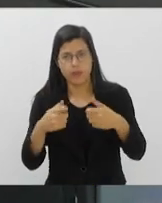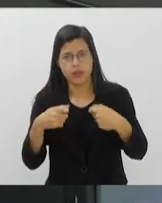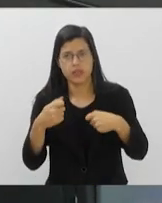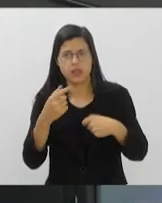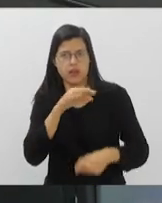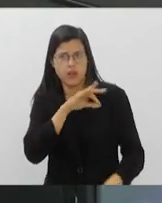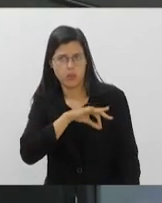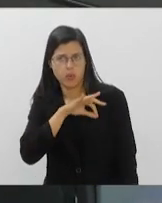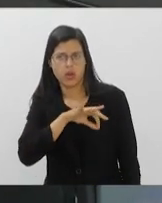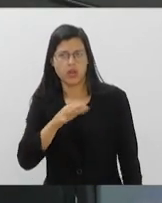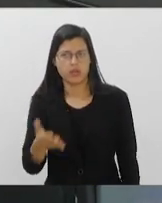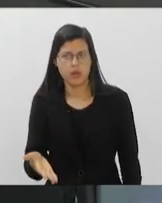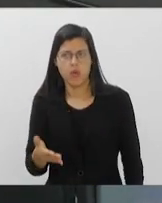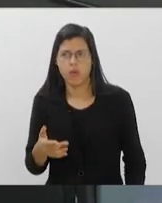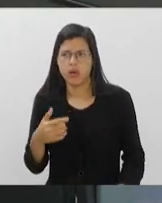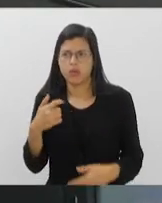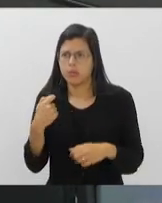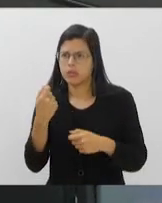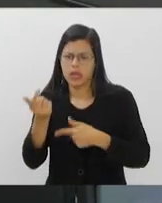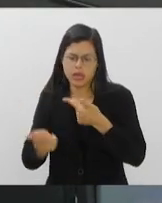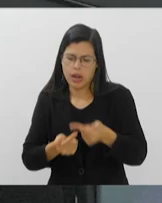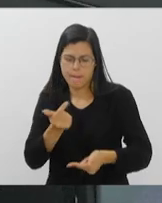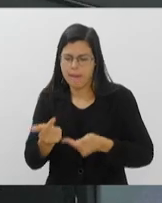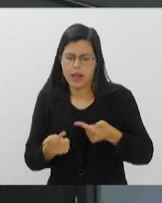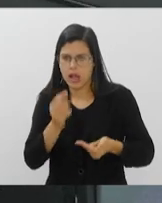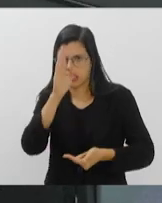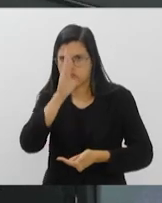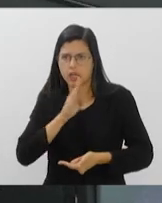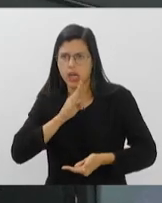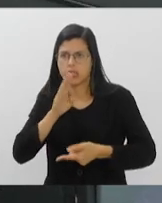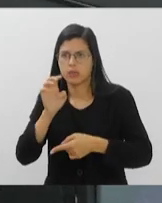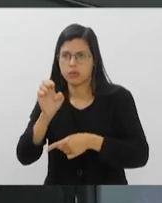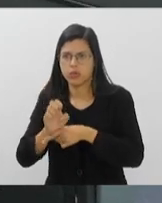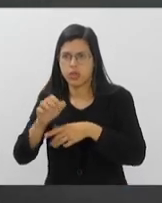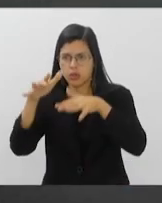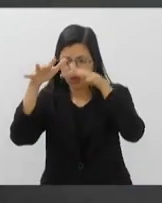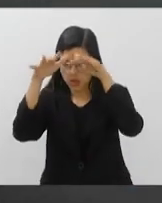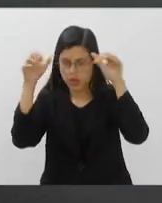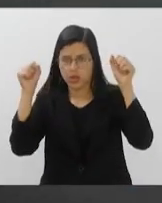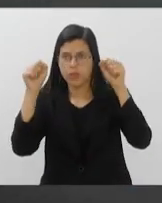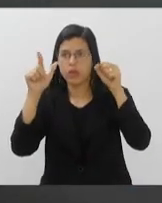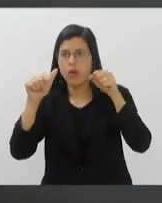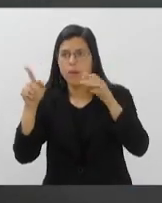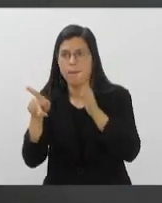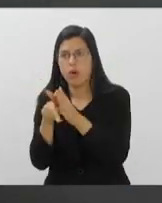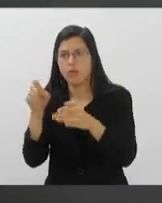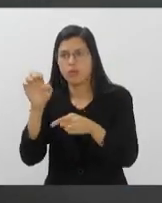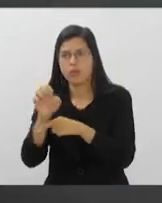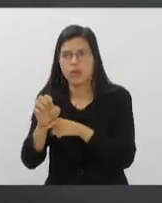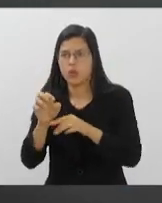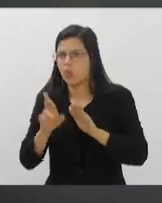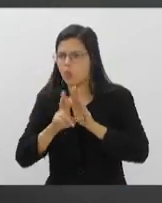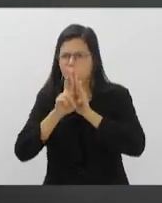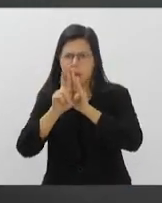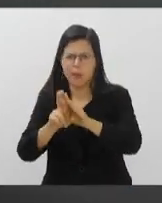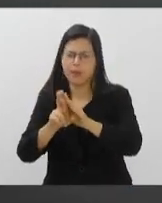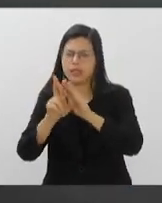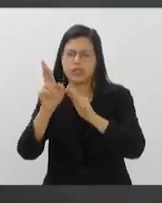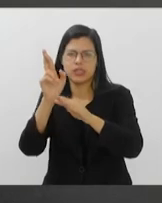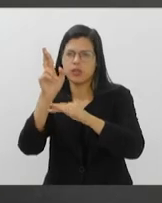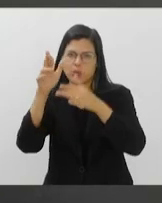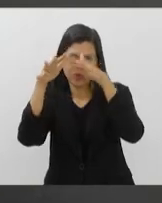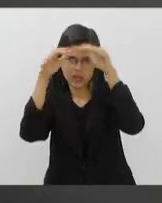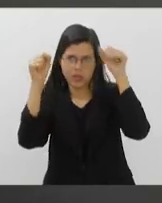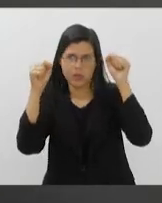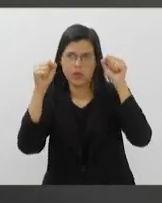entende a gente não tem que trabalhar de graça pro estado o tribunal é estado né Eh eu não represento o tribunal aqui tá Dr Sérgio que representa Eu